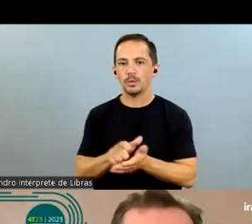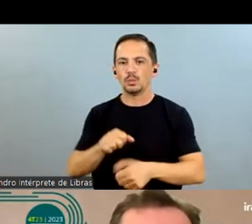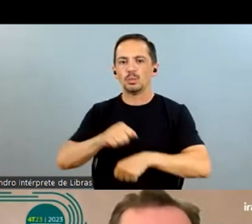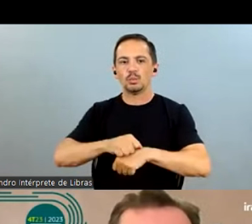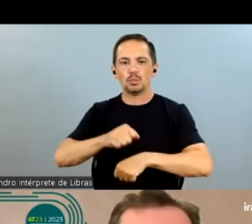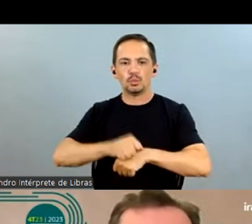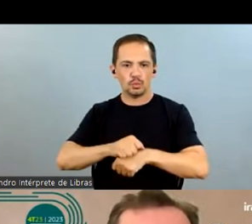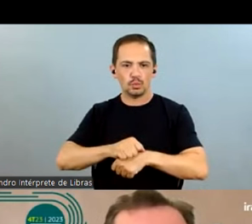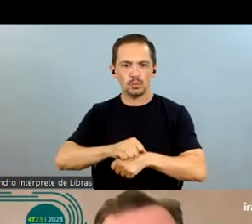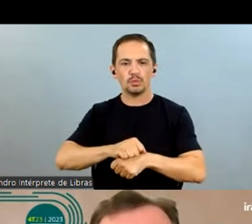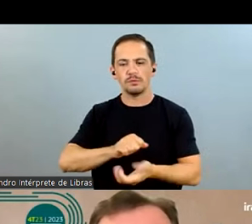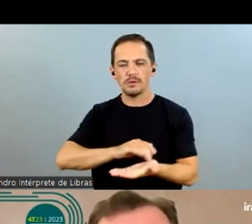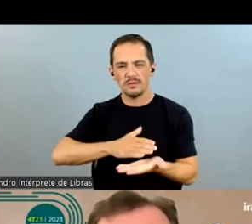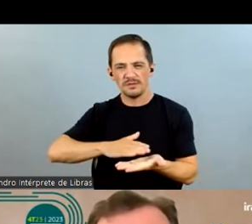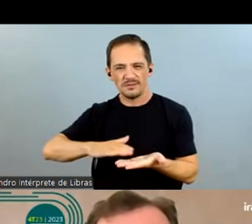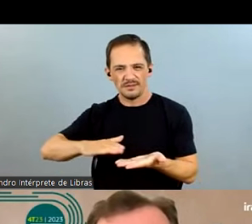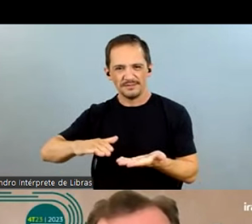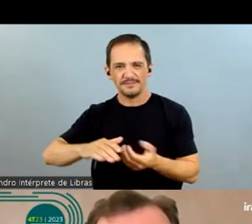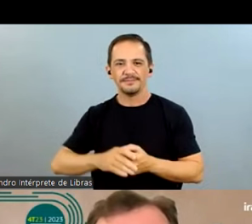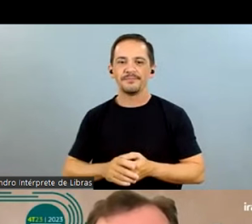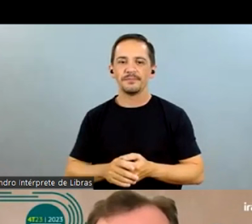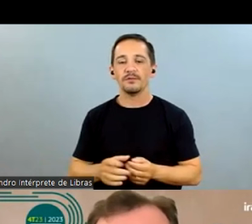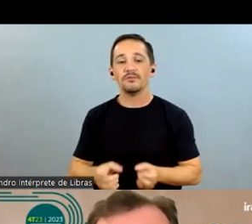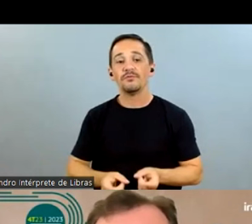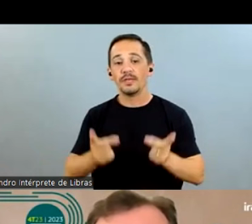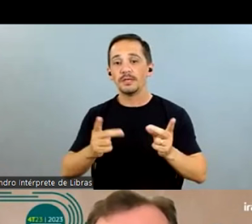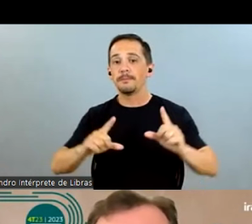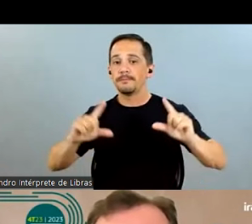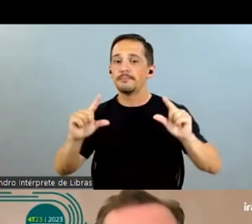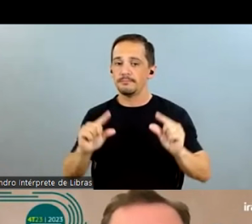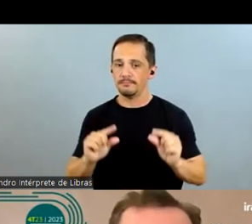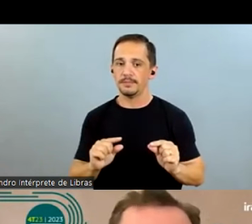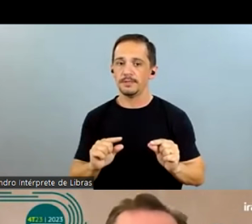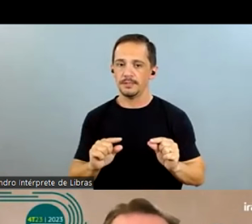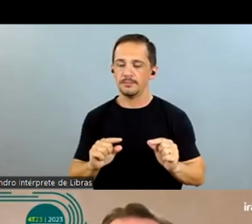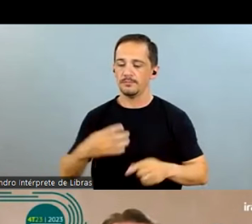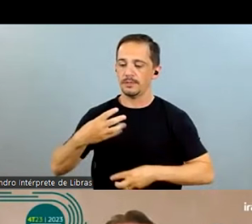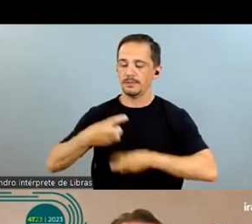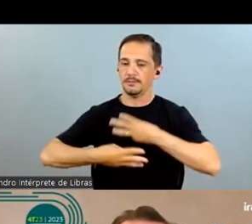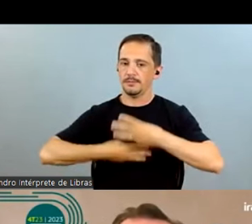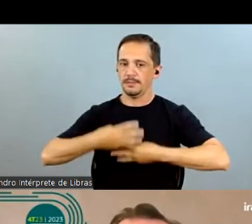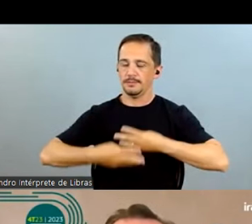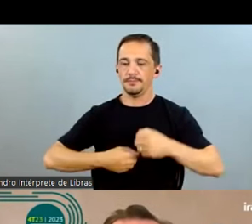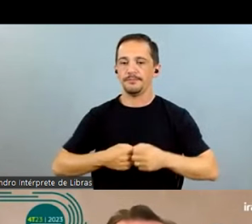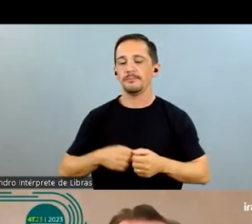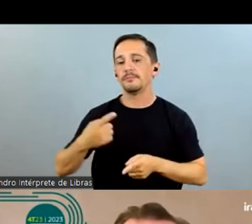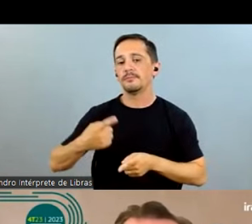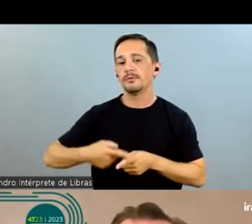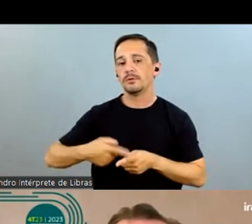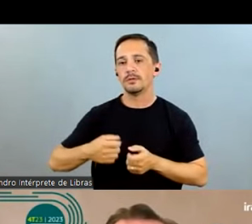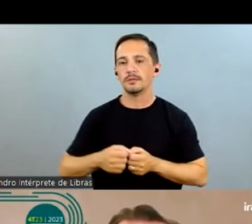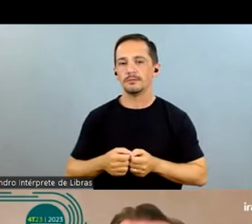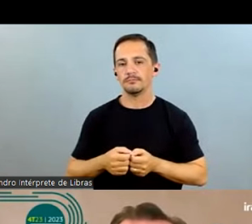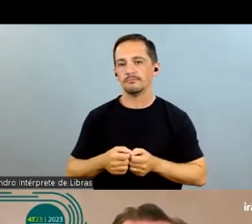lado que nós acabamos vendendo menos no no no quarto trimestre em função de de maior transferência de